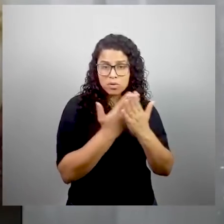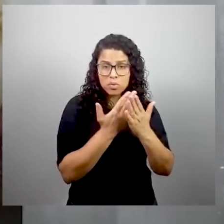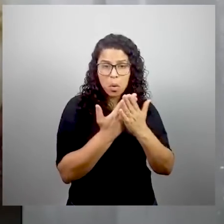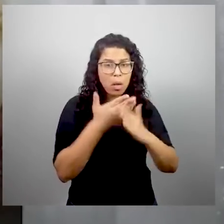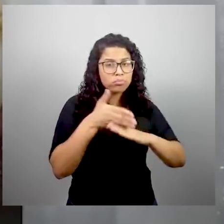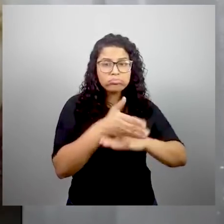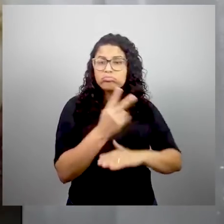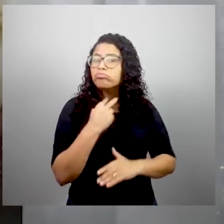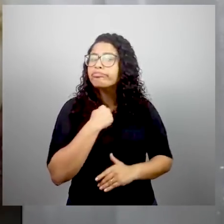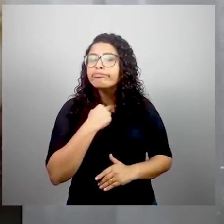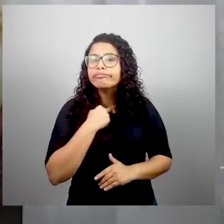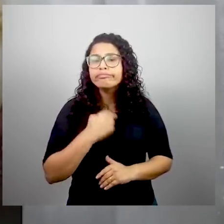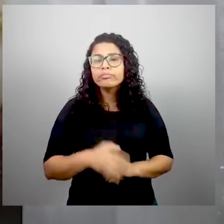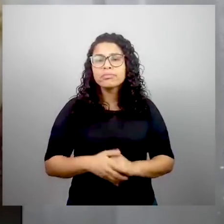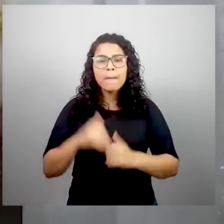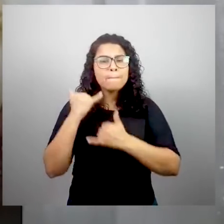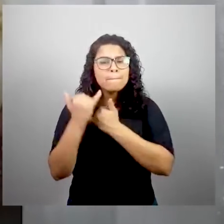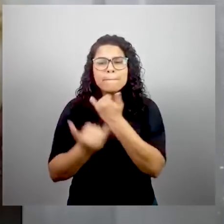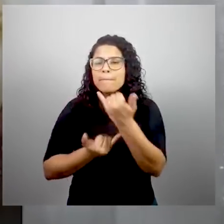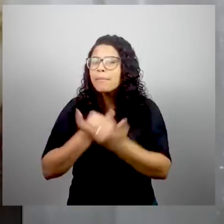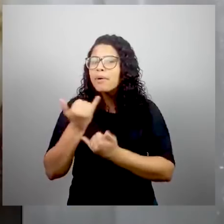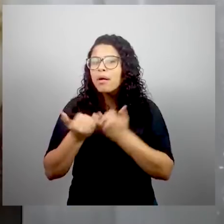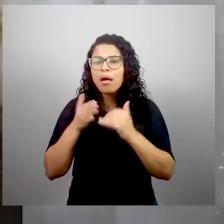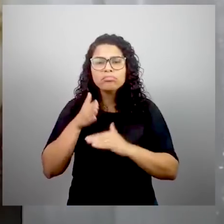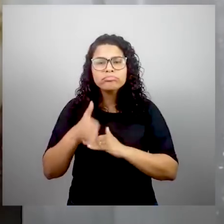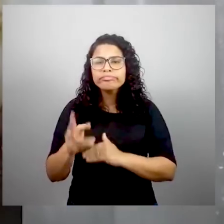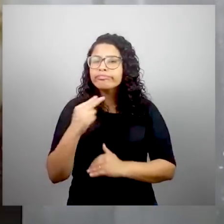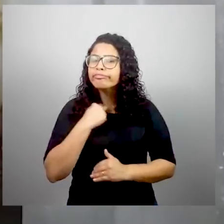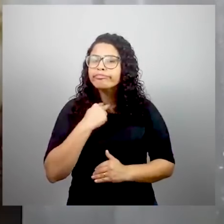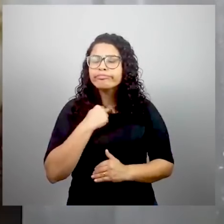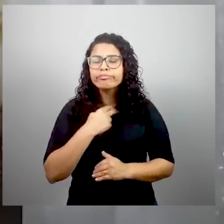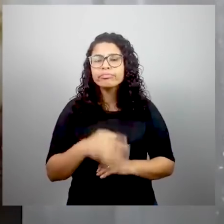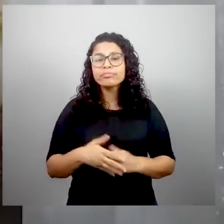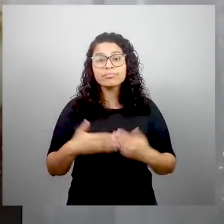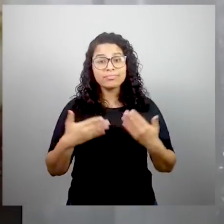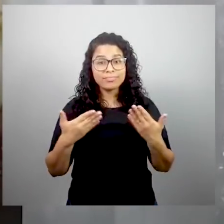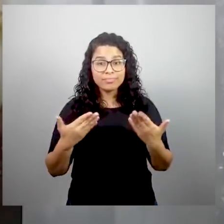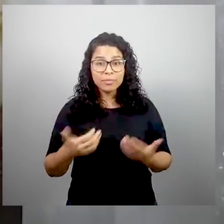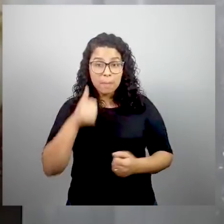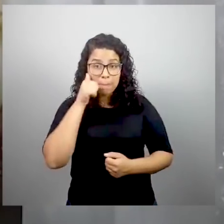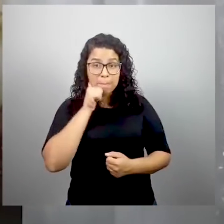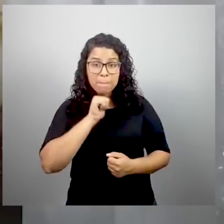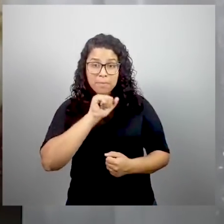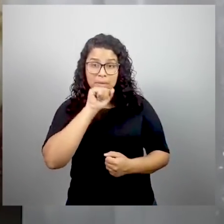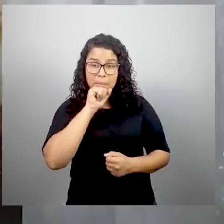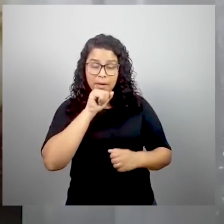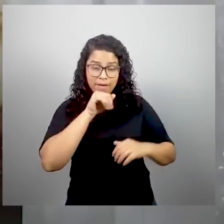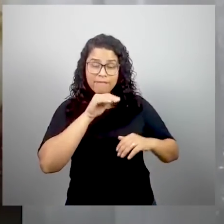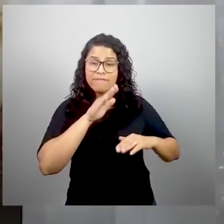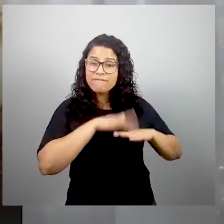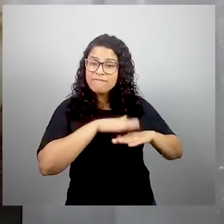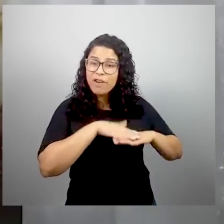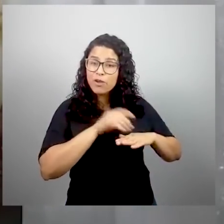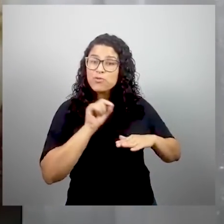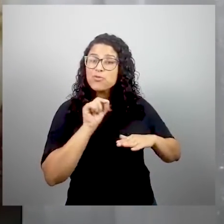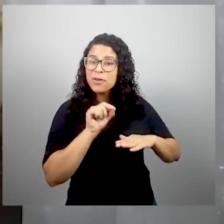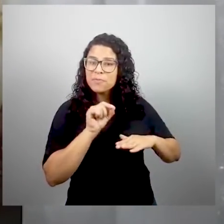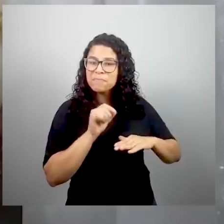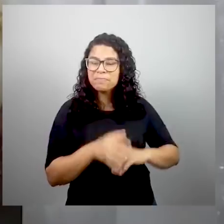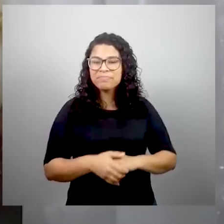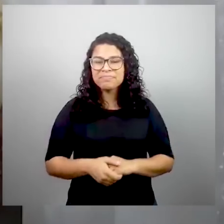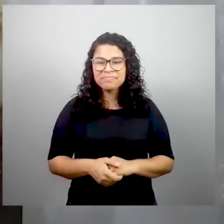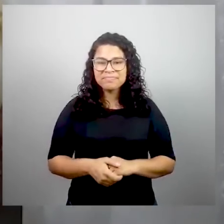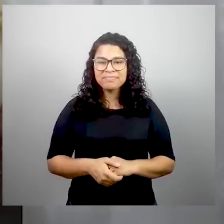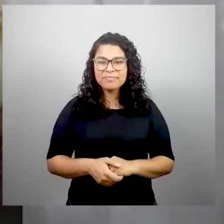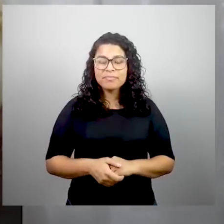para a escola, a gente não pode brincar. Então, a minha mamãe, para me alegrar, fez o quadro